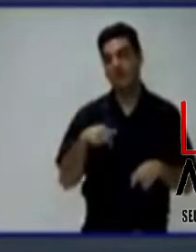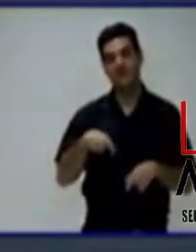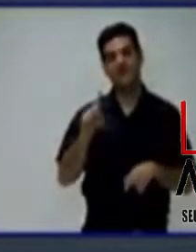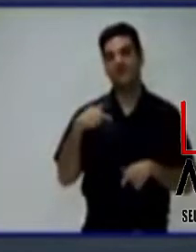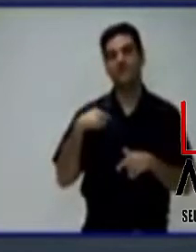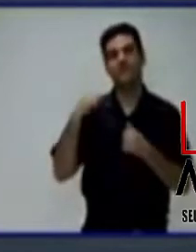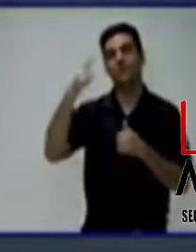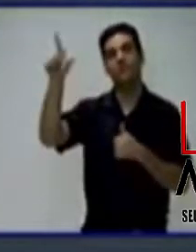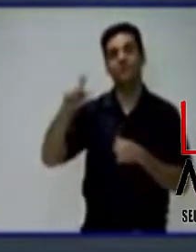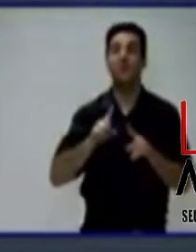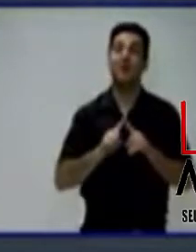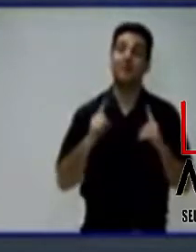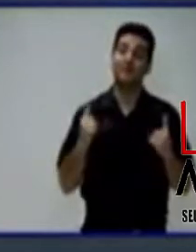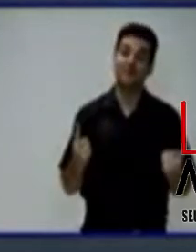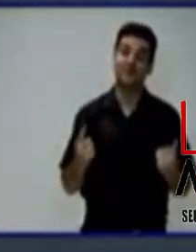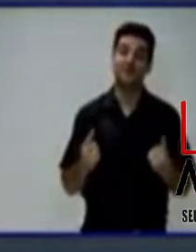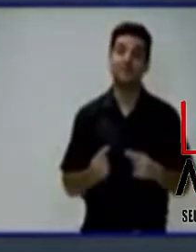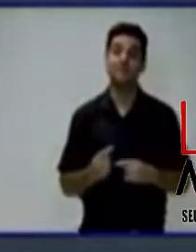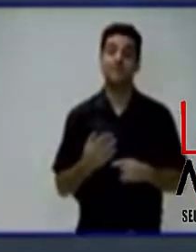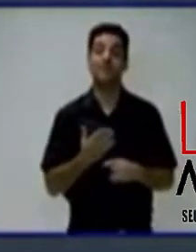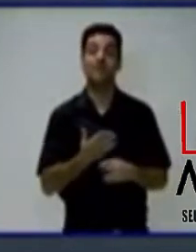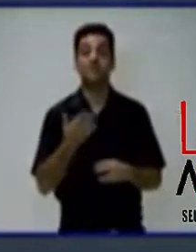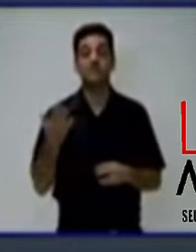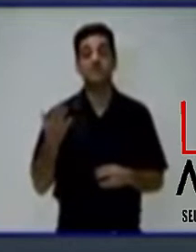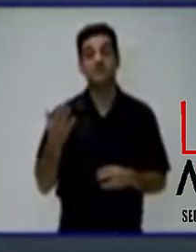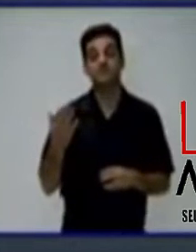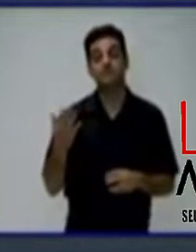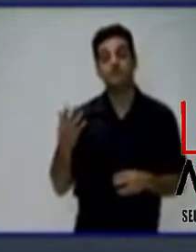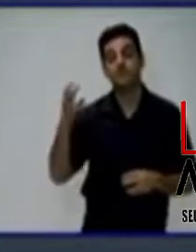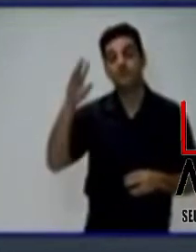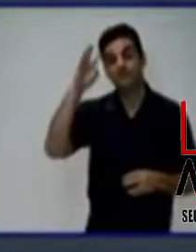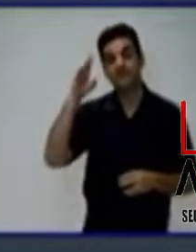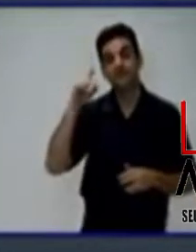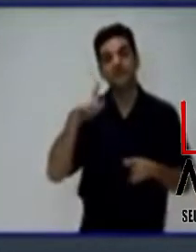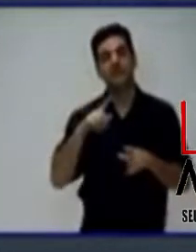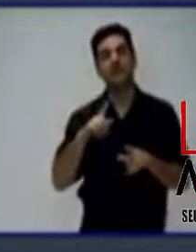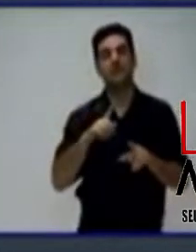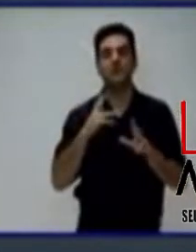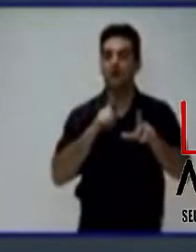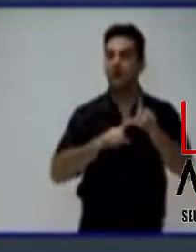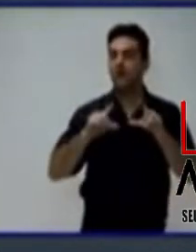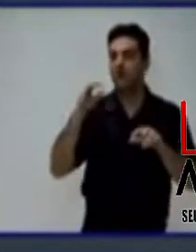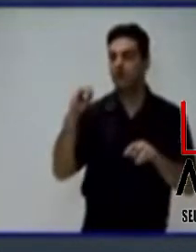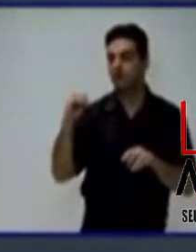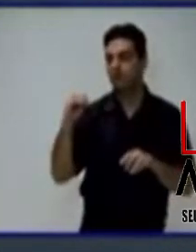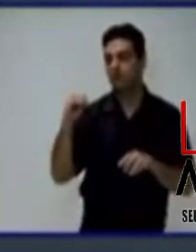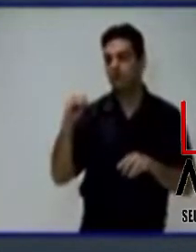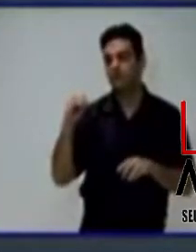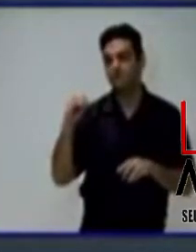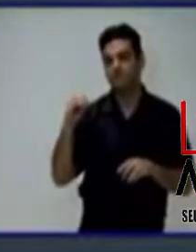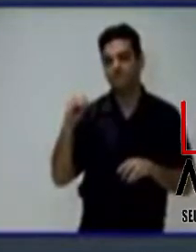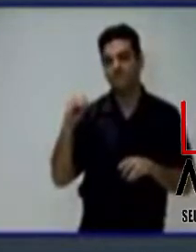a possibilidade de, nas hipóteses da alínea O, aferir